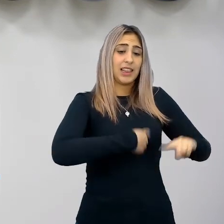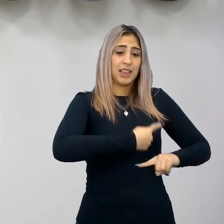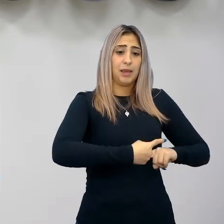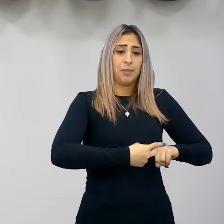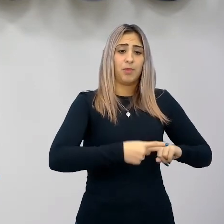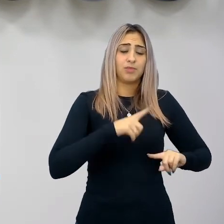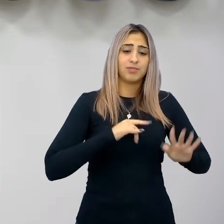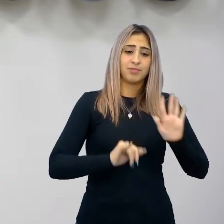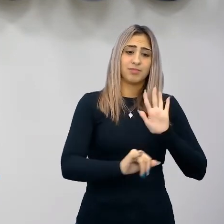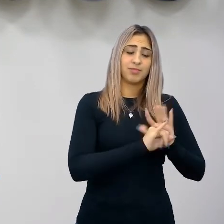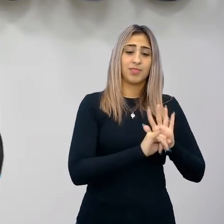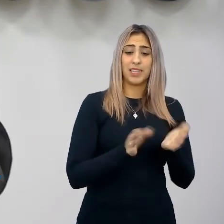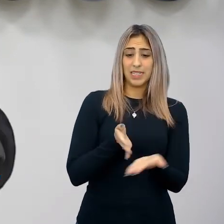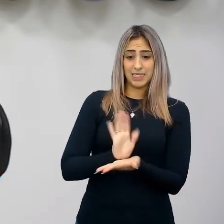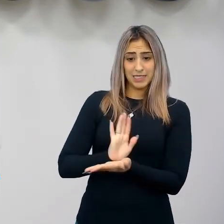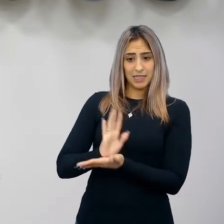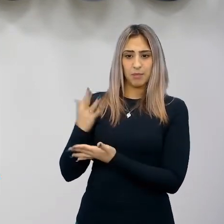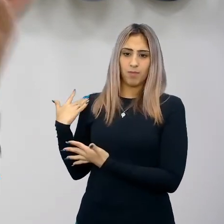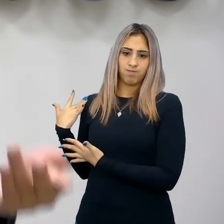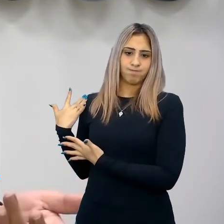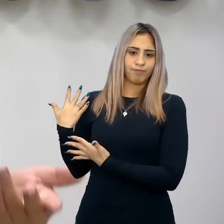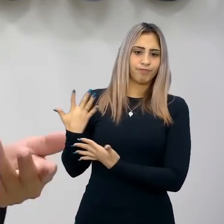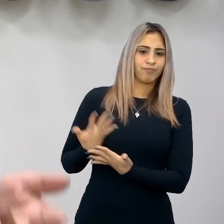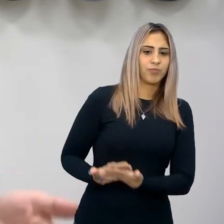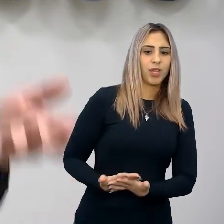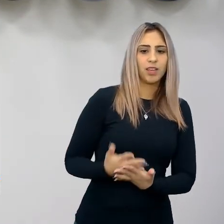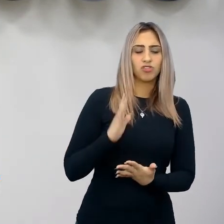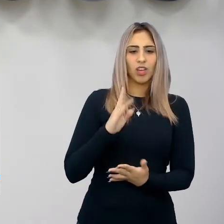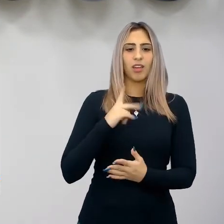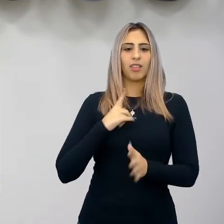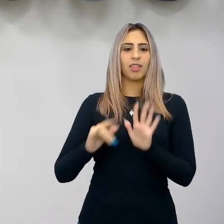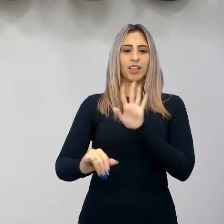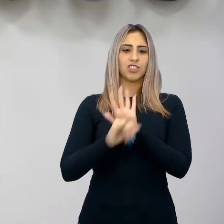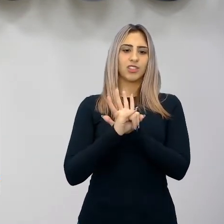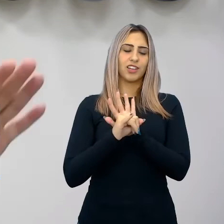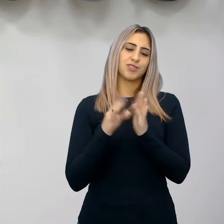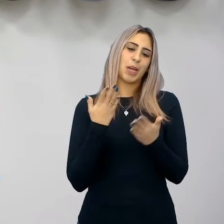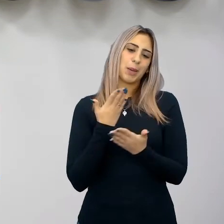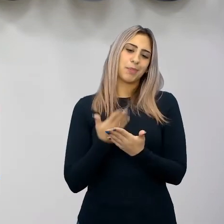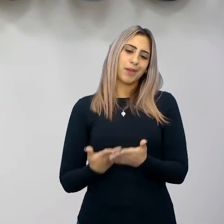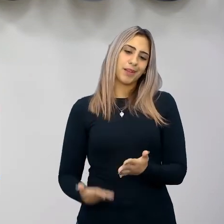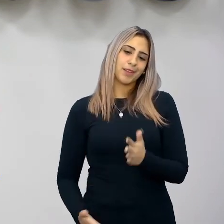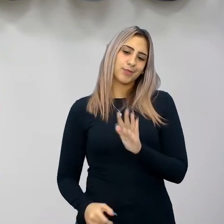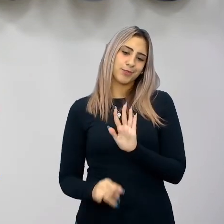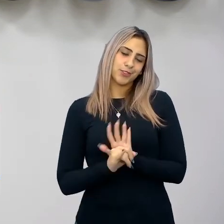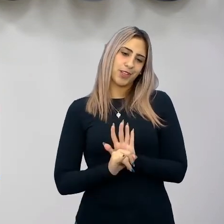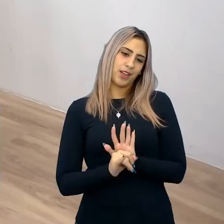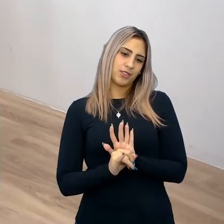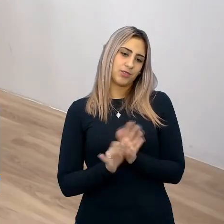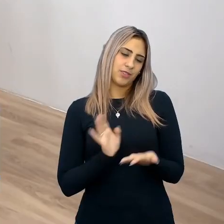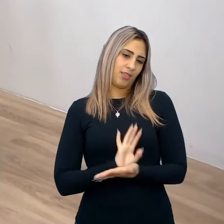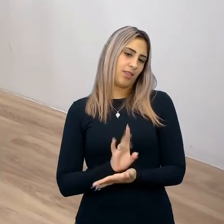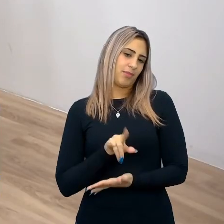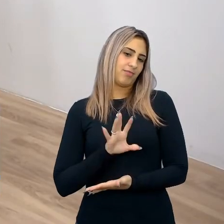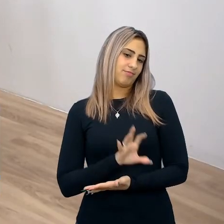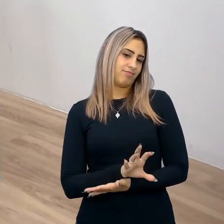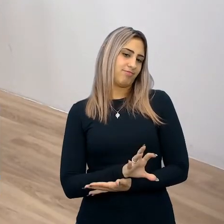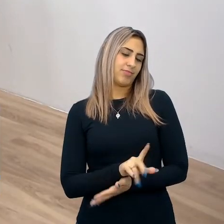achando identidade. Já o cinema, ele veio buscando identidade e depois ele vai perdendo. Pelo menos é assim que eu enxergo. Adorei esse papo. papo.